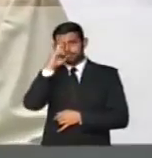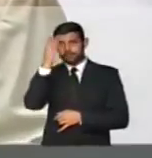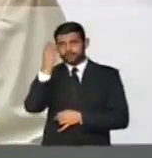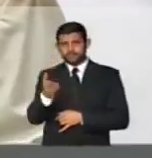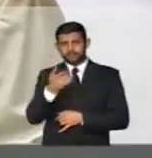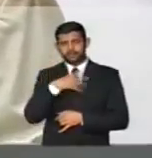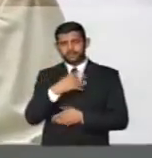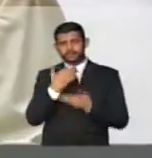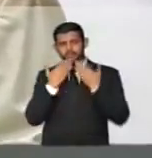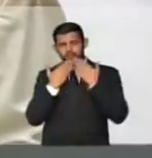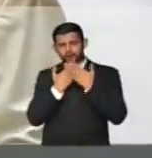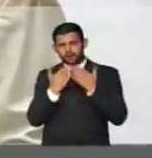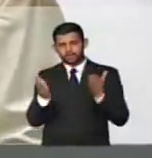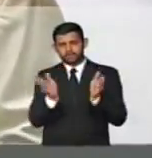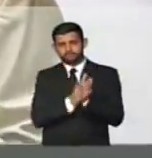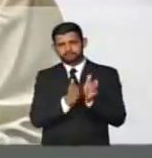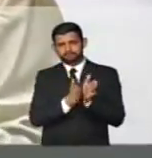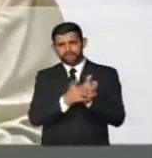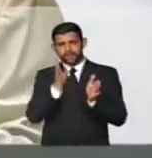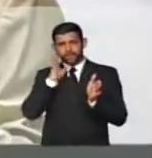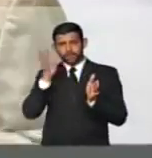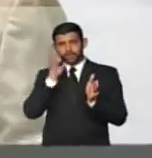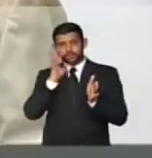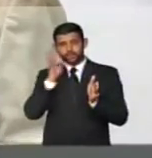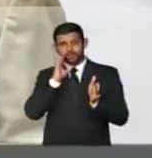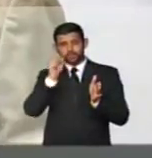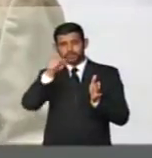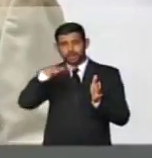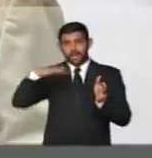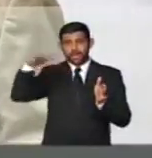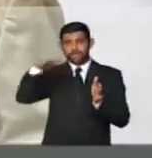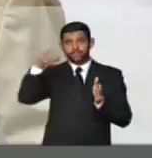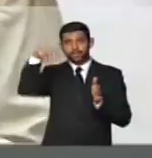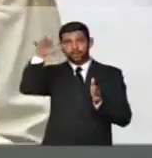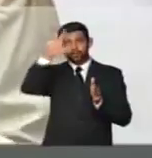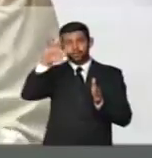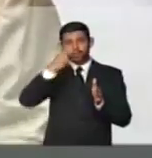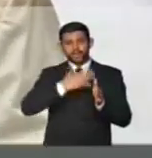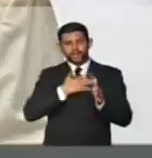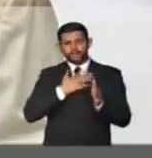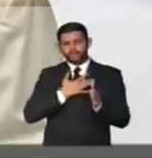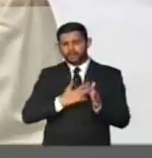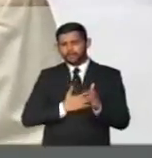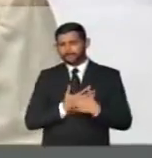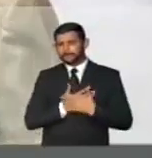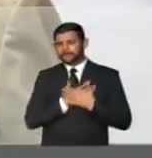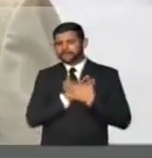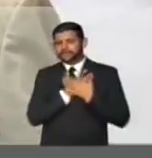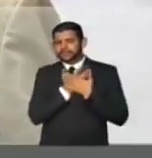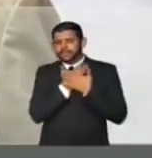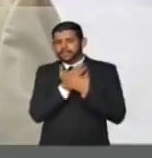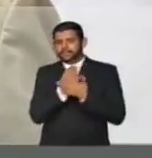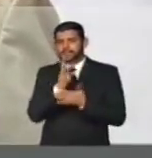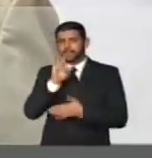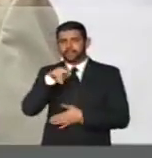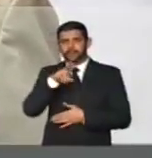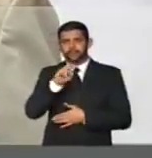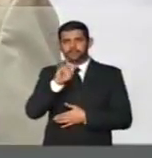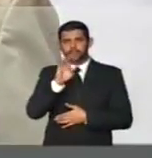põe no papel o sonho de uma região. Eu sou um apaixonado pela